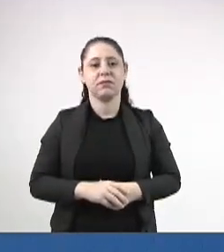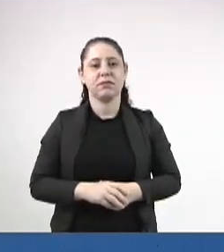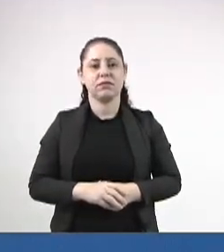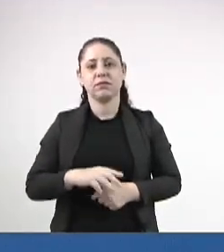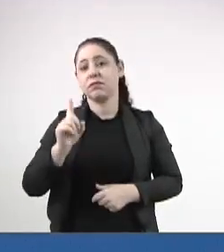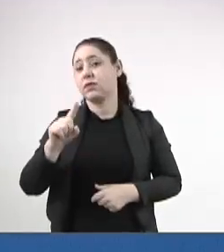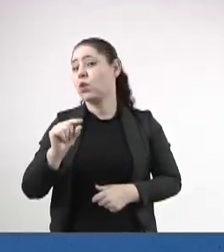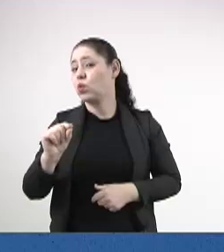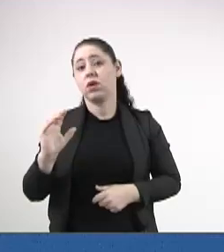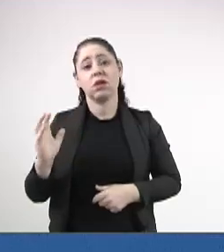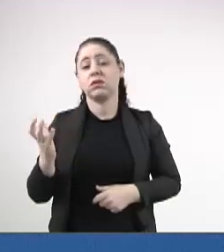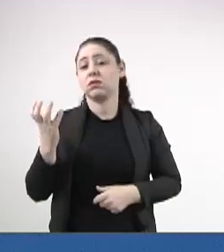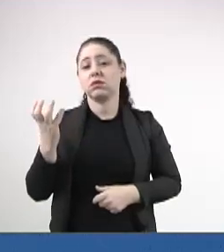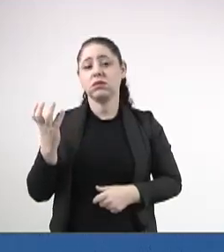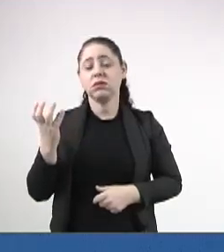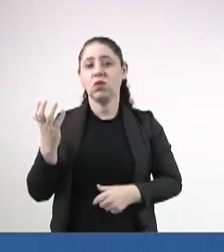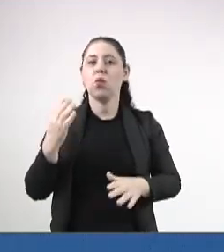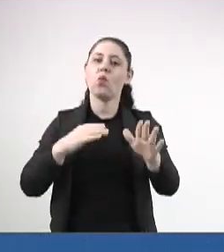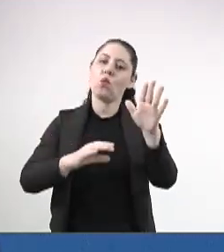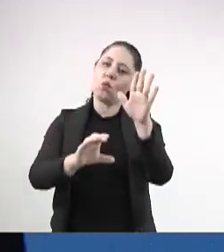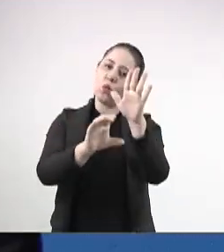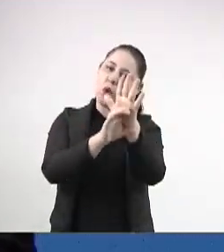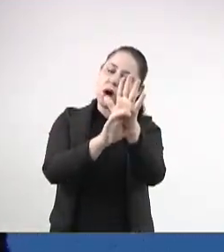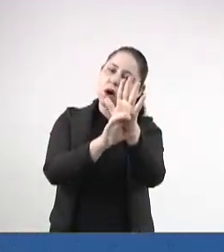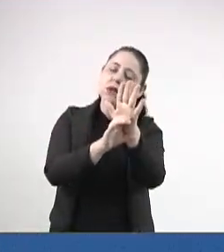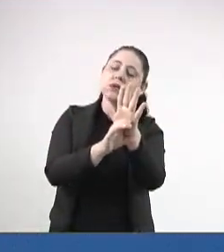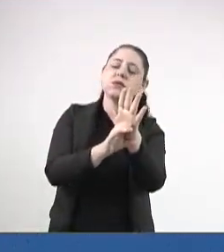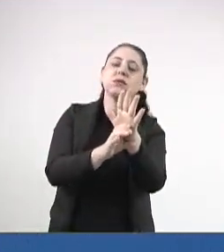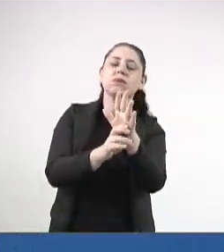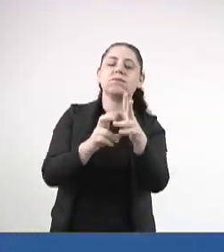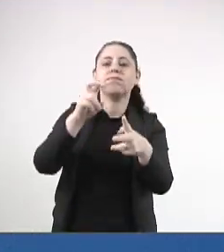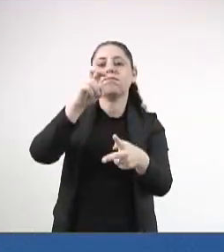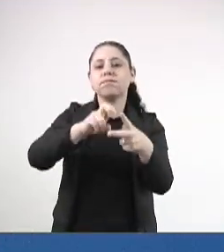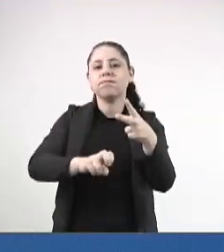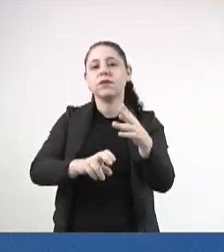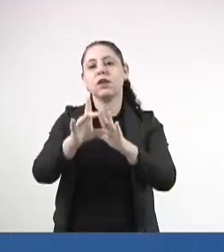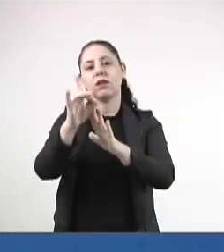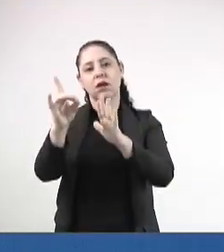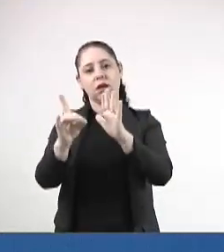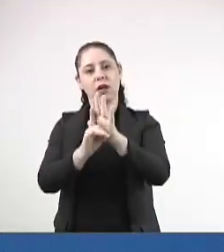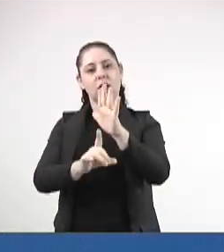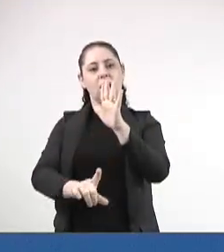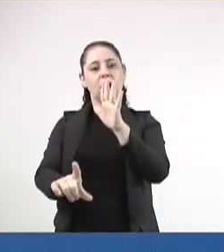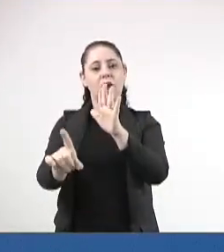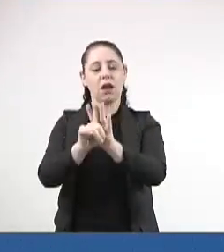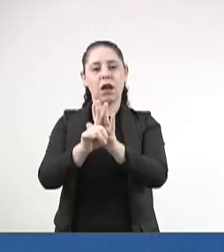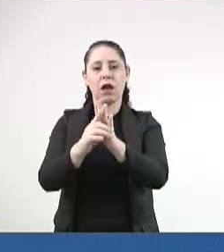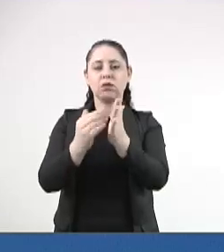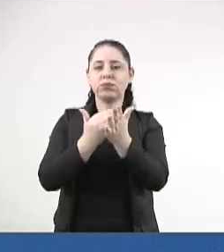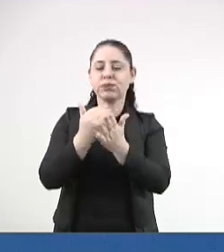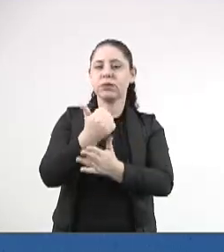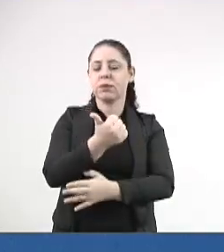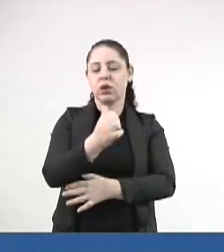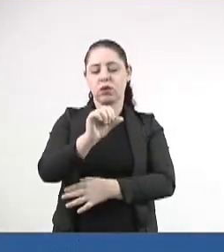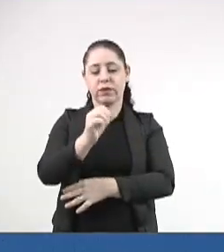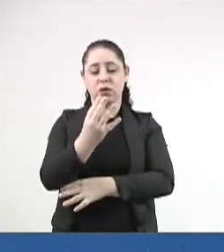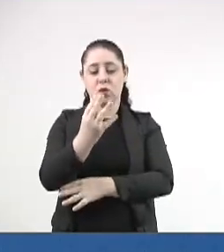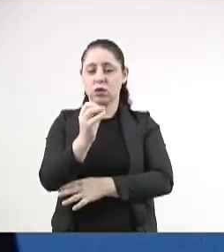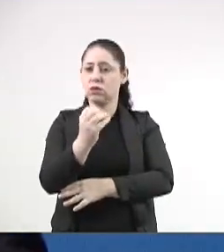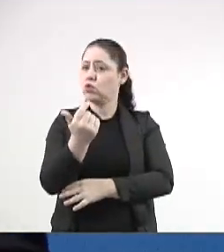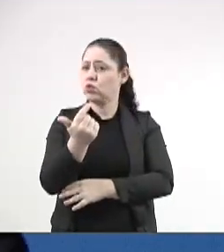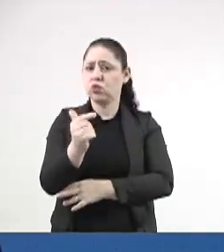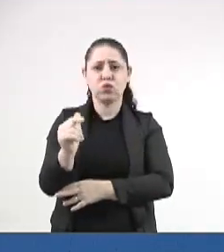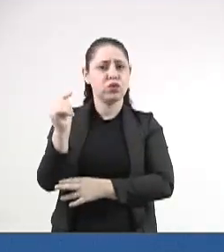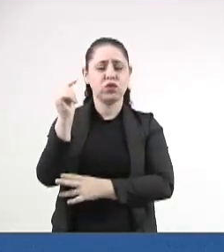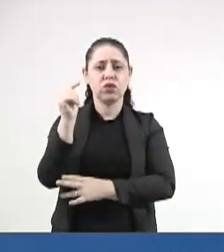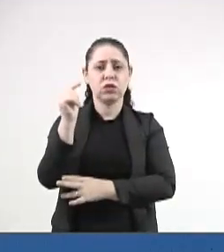É isso que acontece. E o Código Penal, deputada, ele foi um decreto-lei recepcionado em 1940, numa época que não